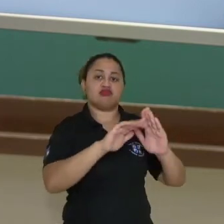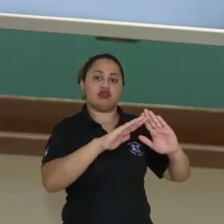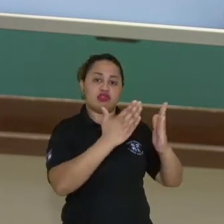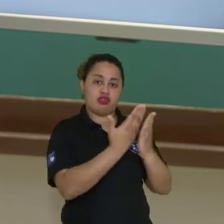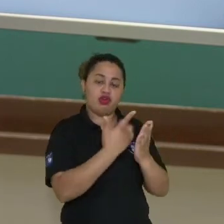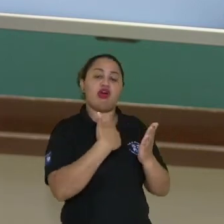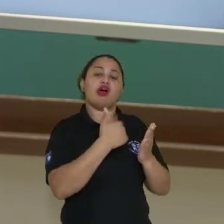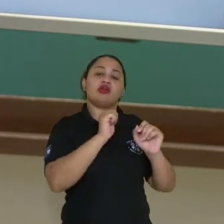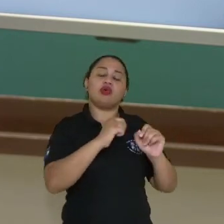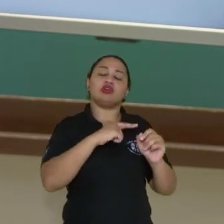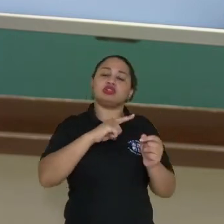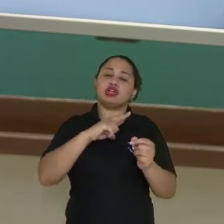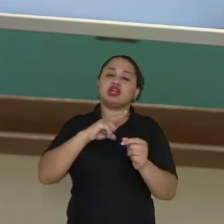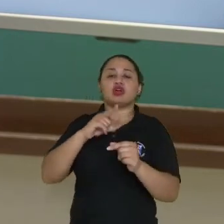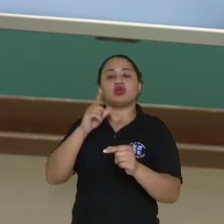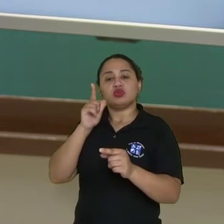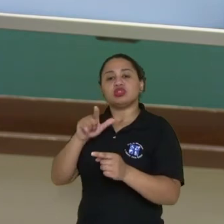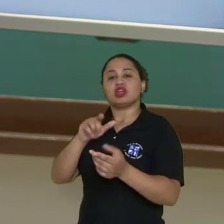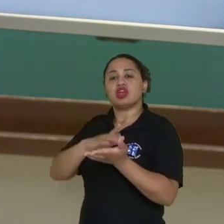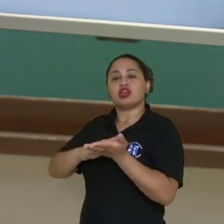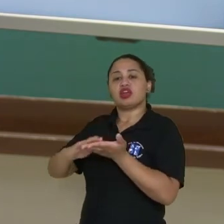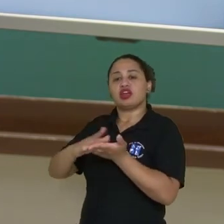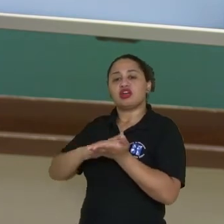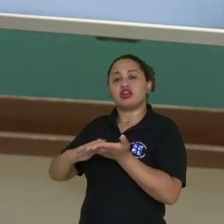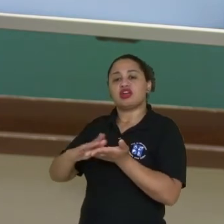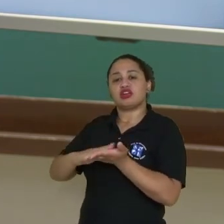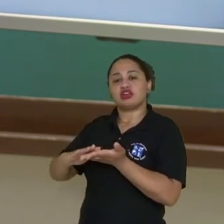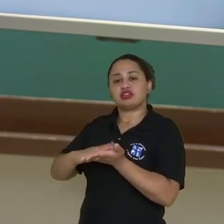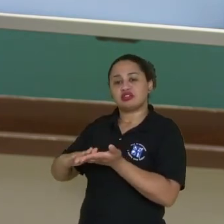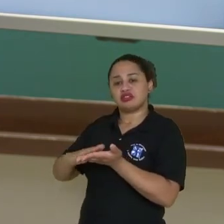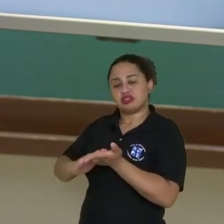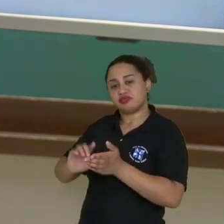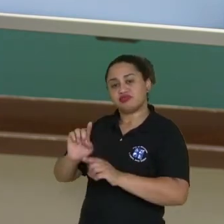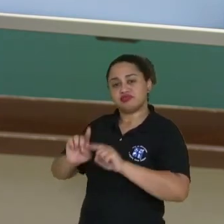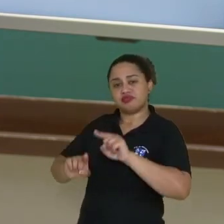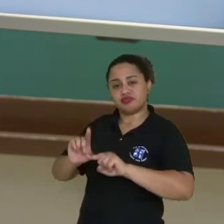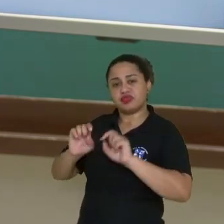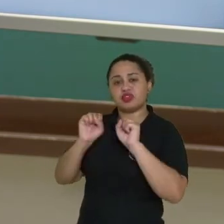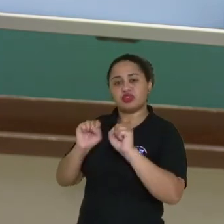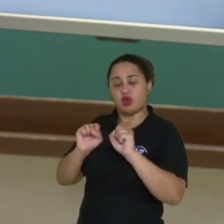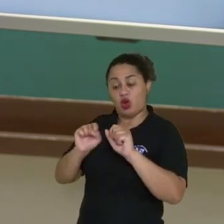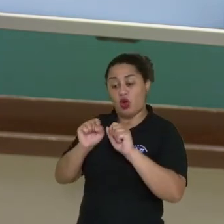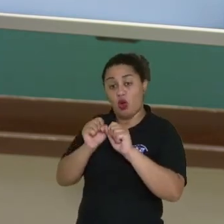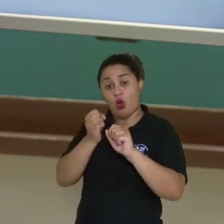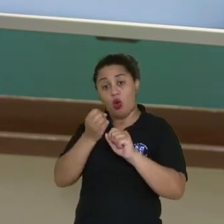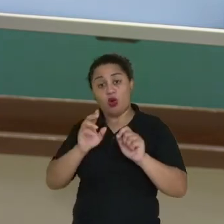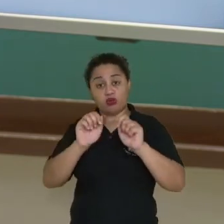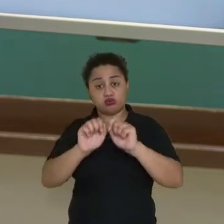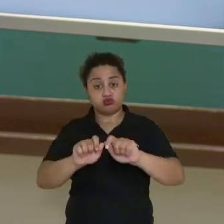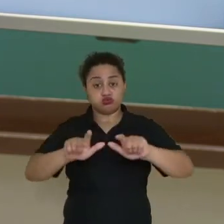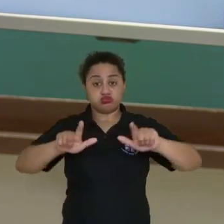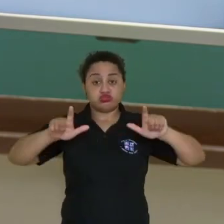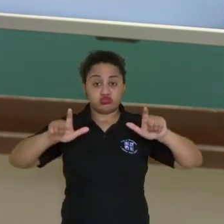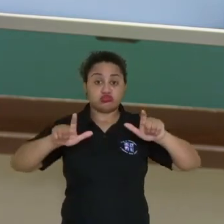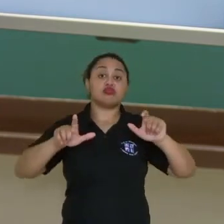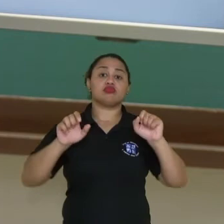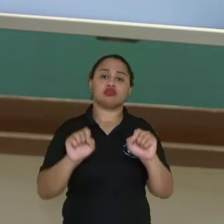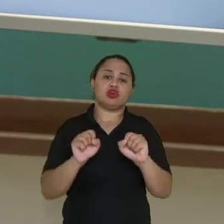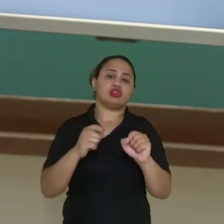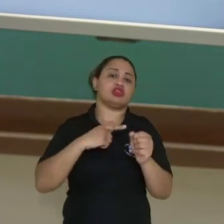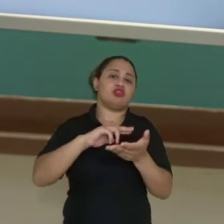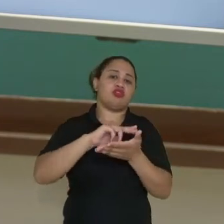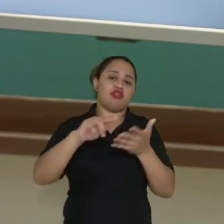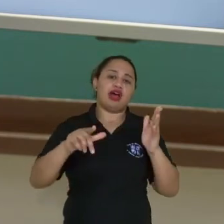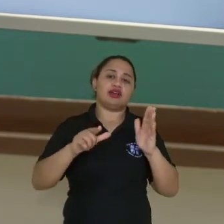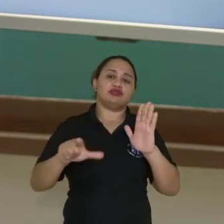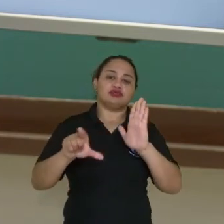diversas disciplinas de tradição curricular, esse material pode ser ofertado a esse aluno em braille. Então vejam, são inúmeras as